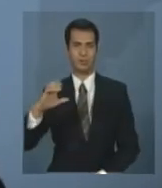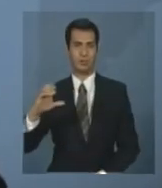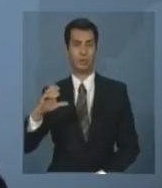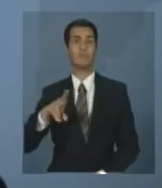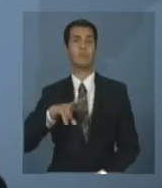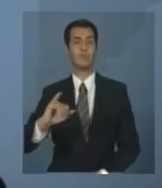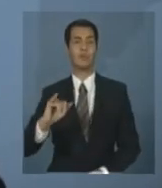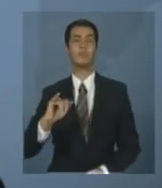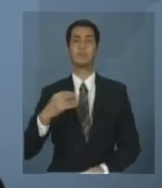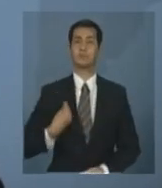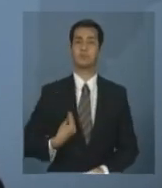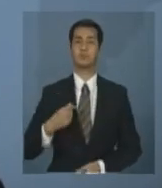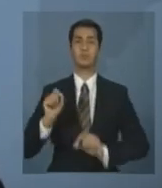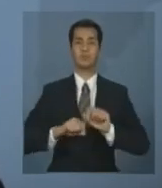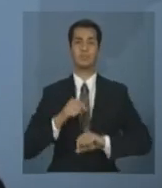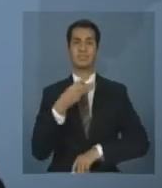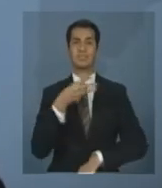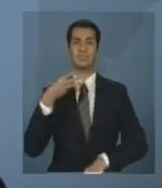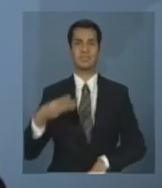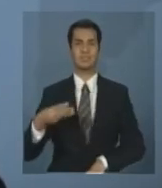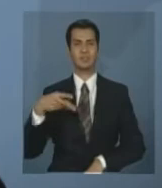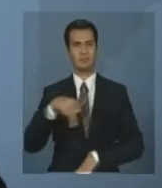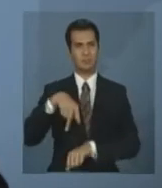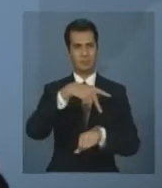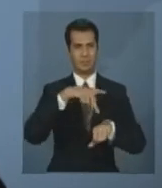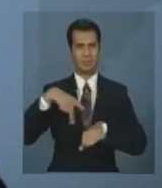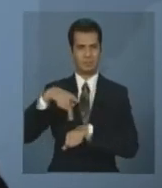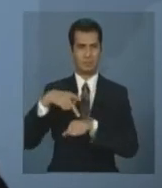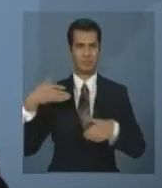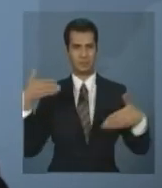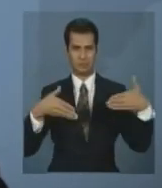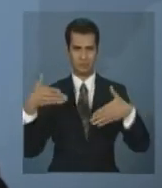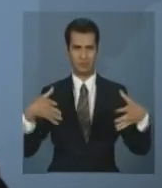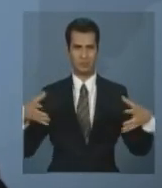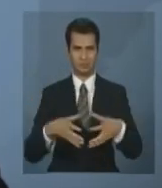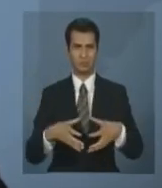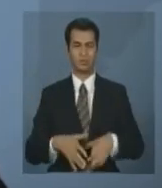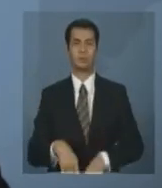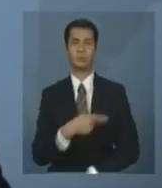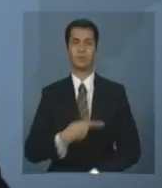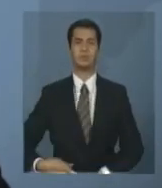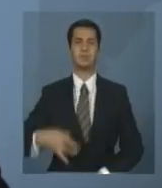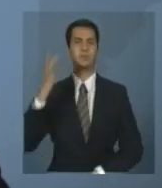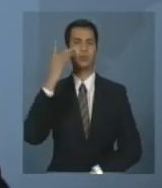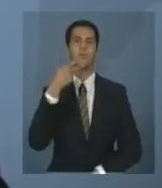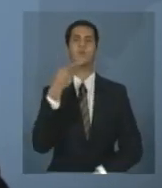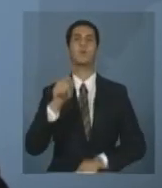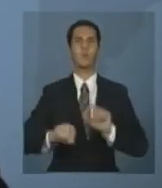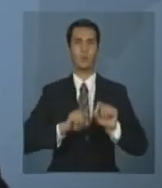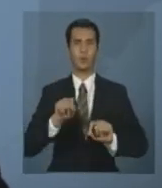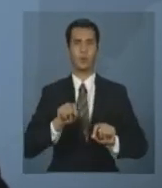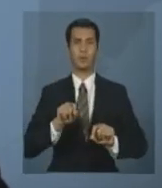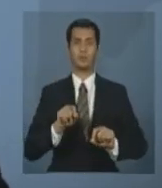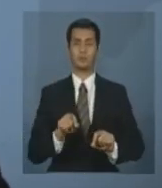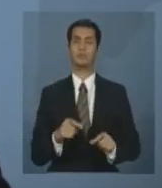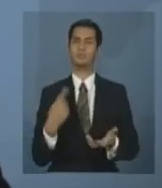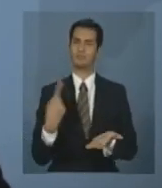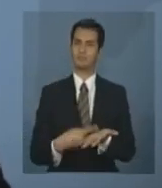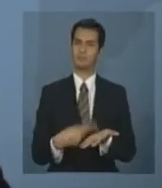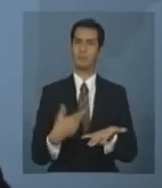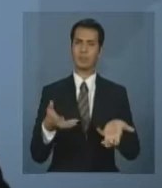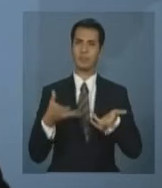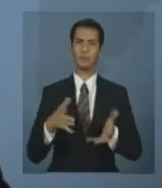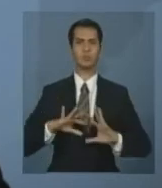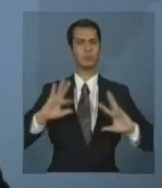contará com a participação de 33 países. A presidenta disse em seu discurso que conta com a presença de todos os chefes